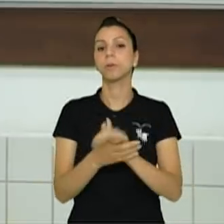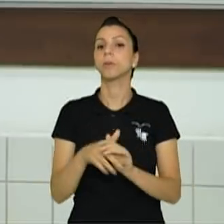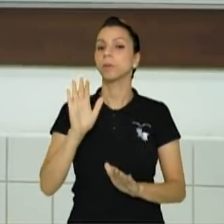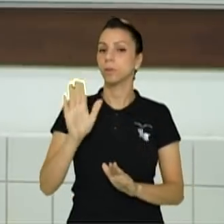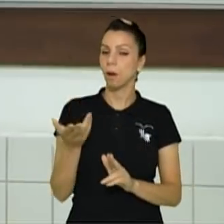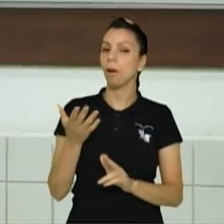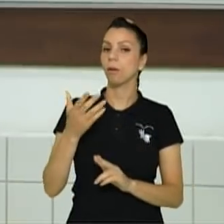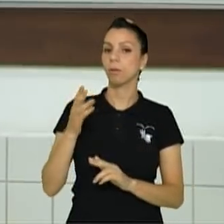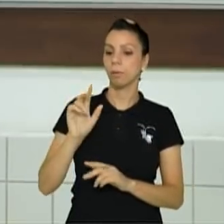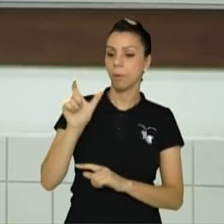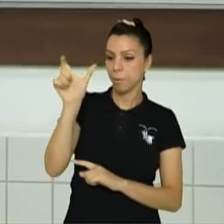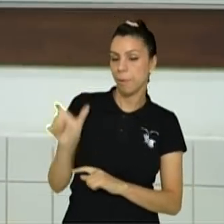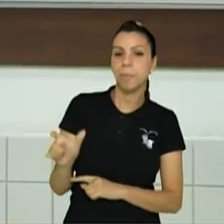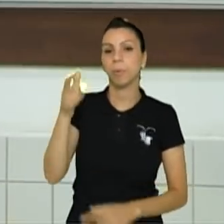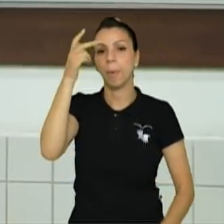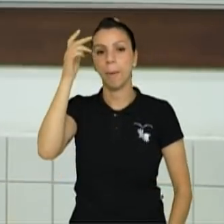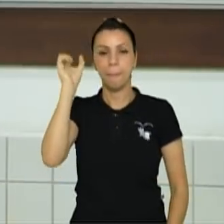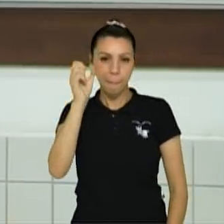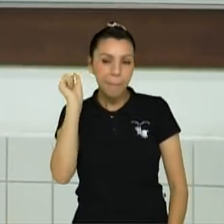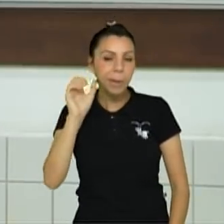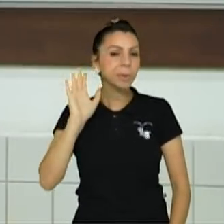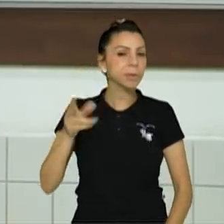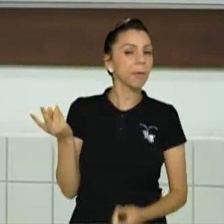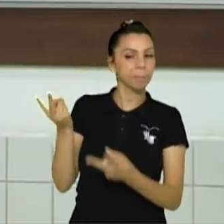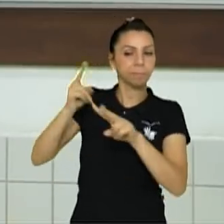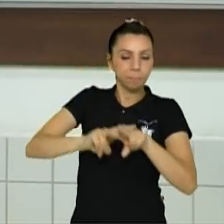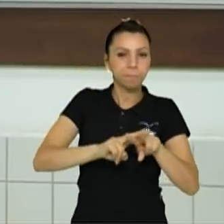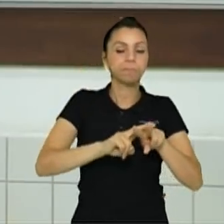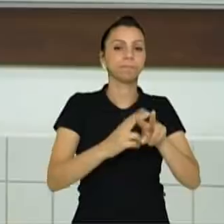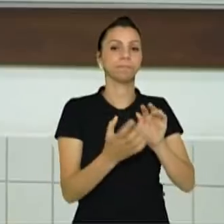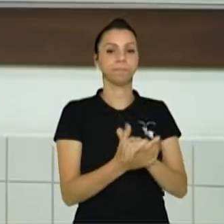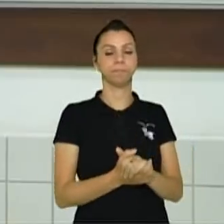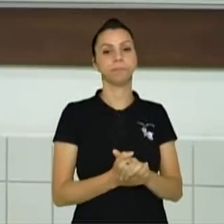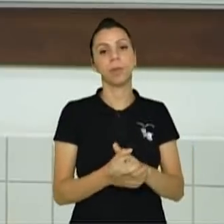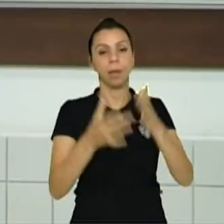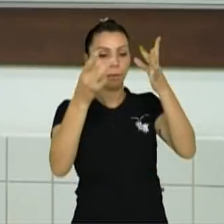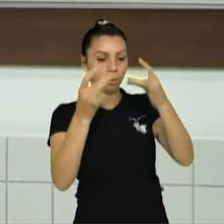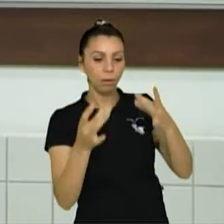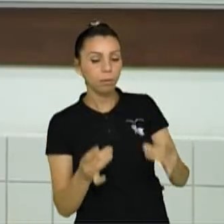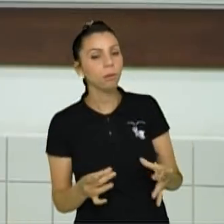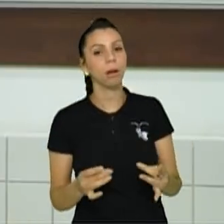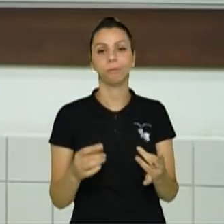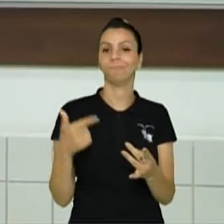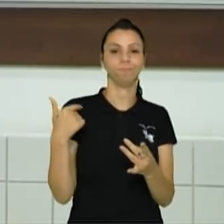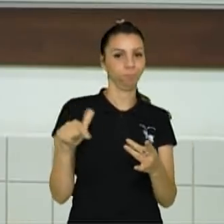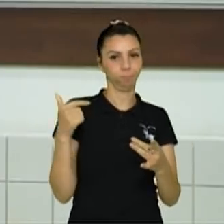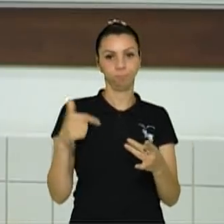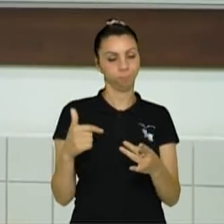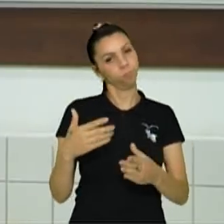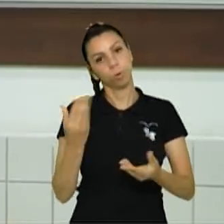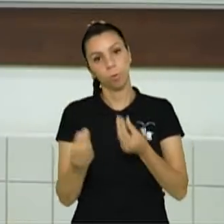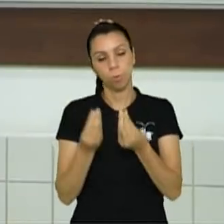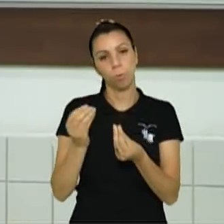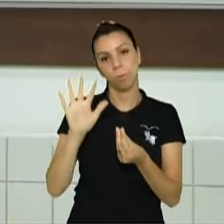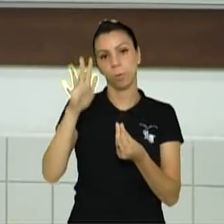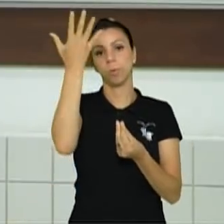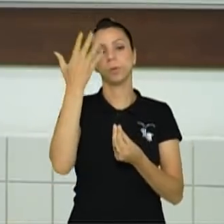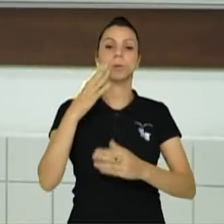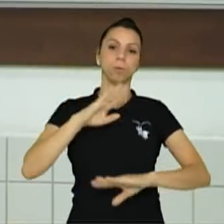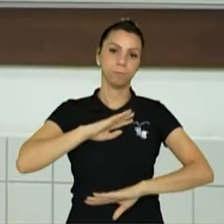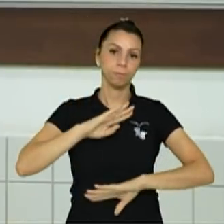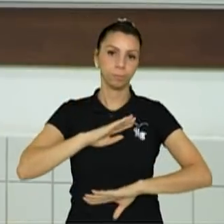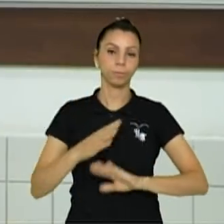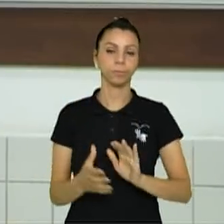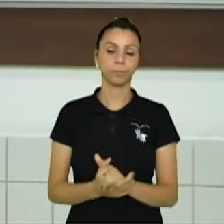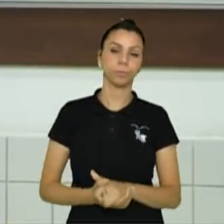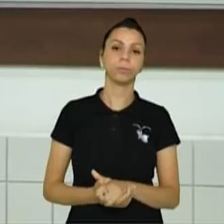já quiseram me prender, certo? Mas não dá detalhes de como foi esse relacionamento ou essa situação, ok? Muito